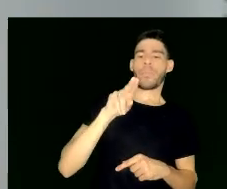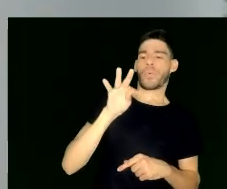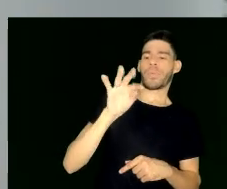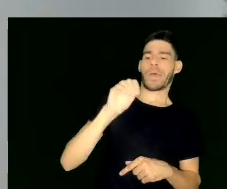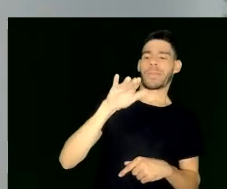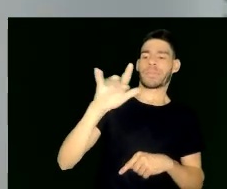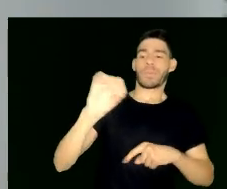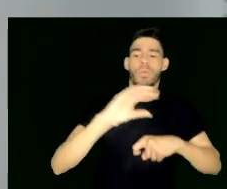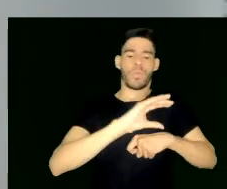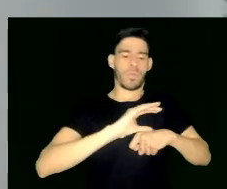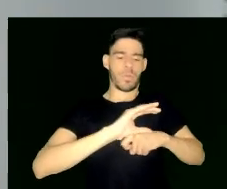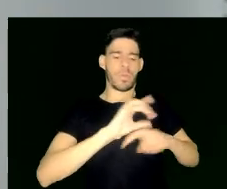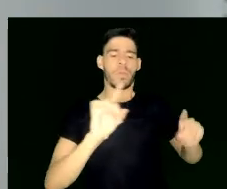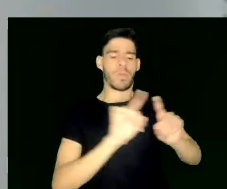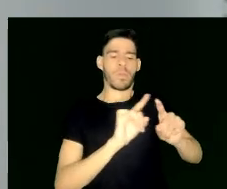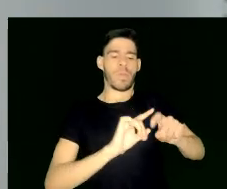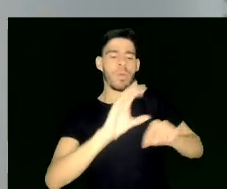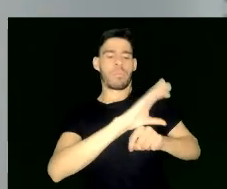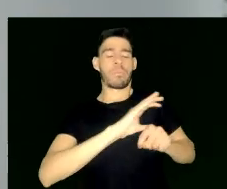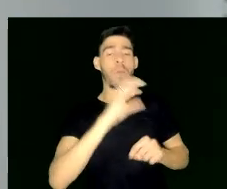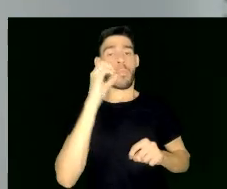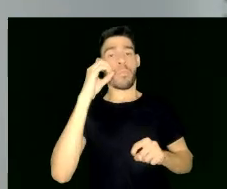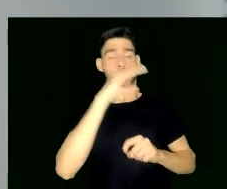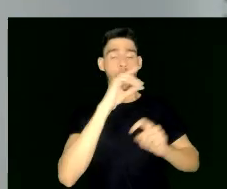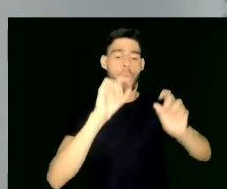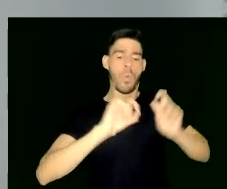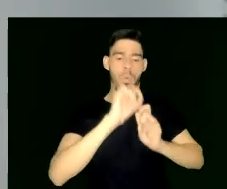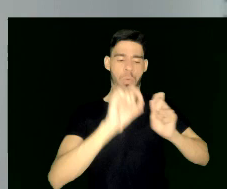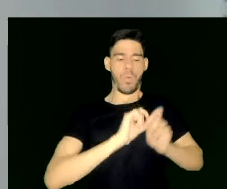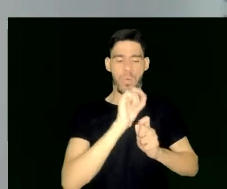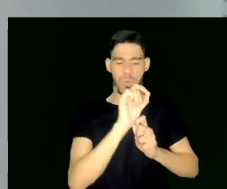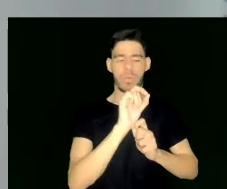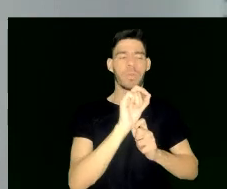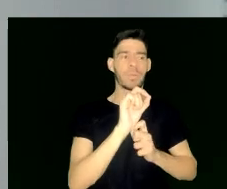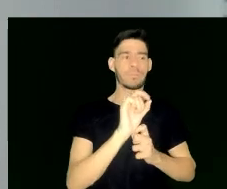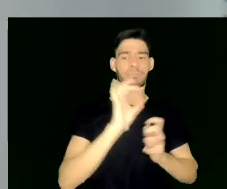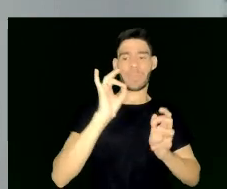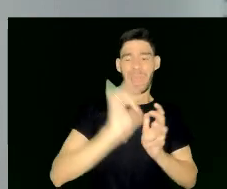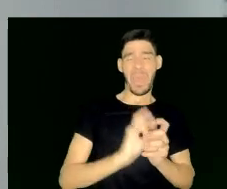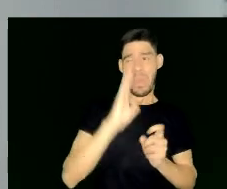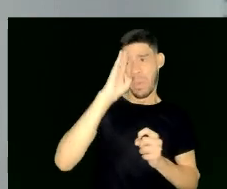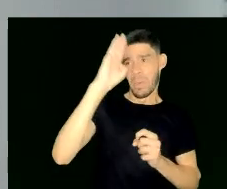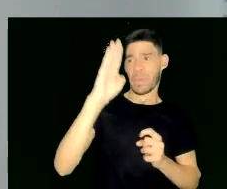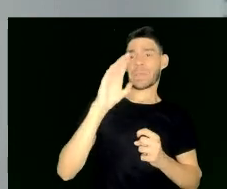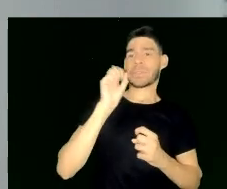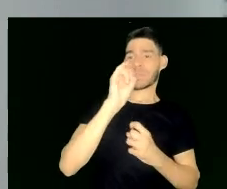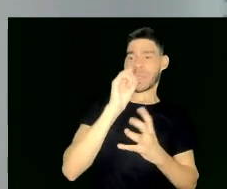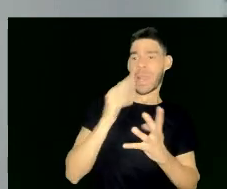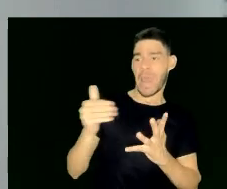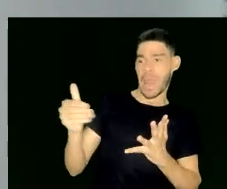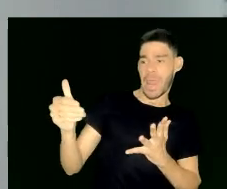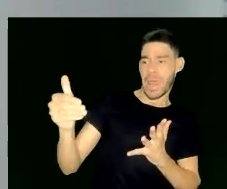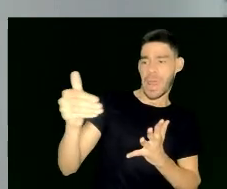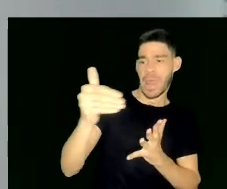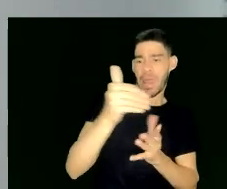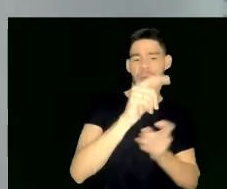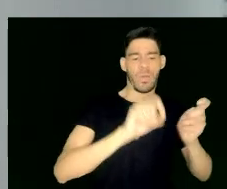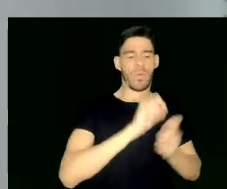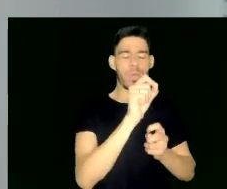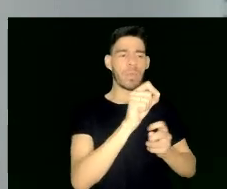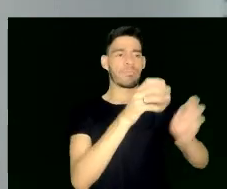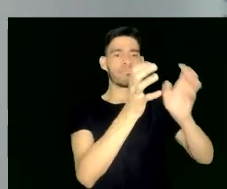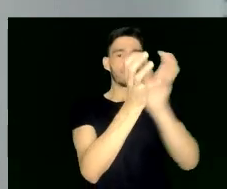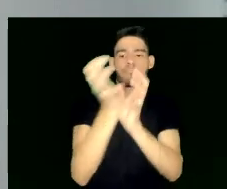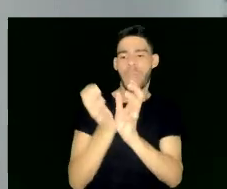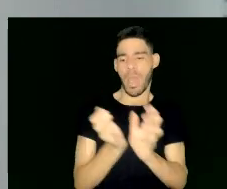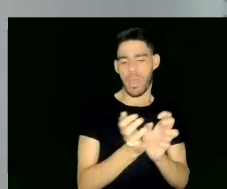como mutação constitucional, que também o constitucionalismo abusivo ele se realiza. Sobretudo se você capturar, né,